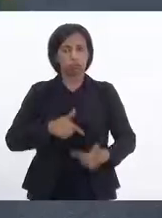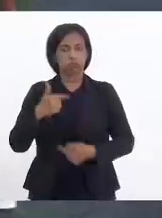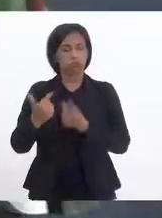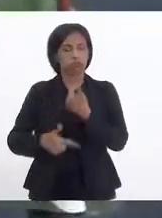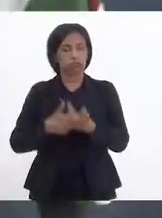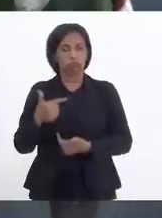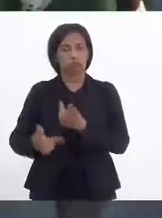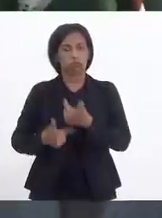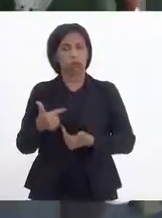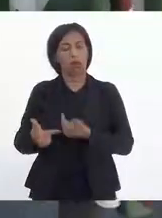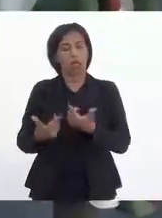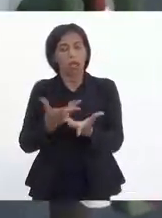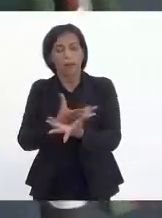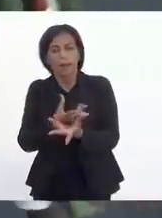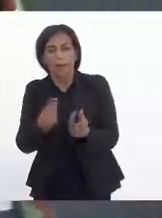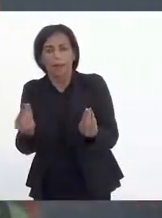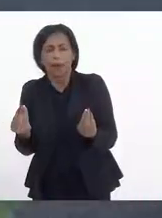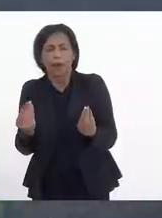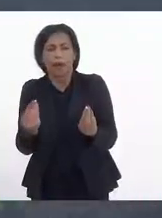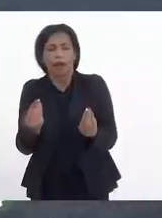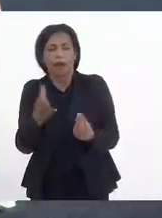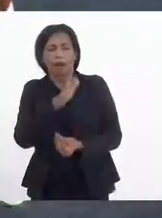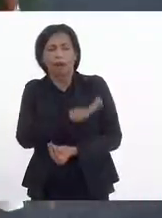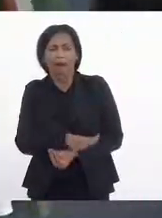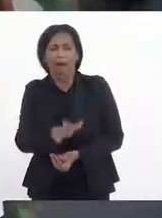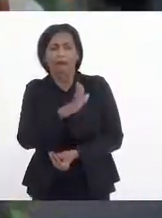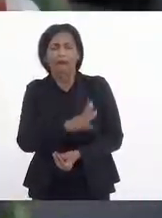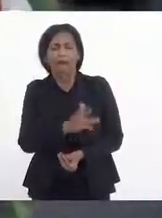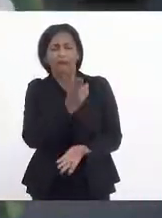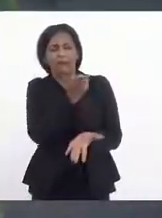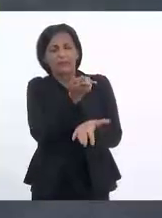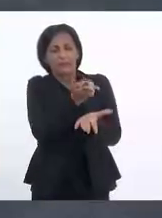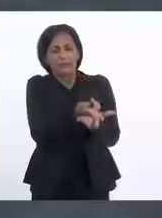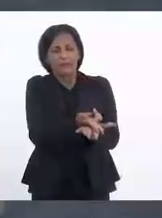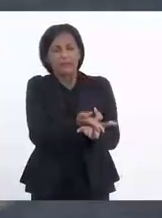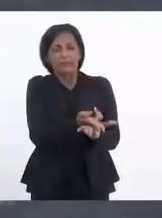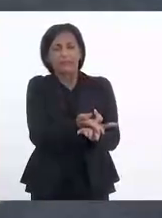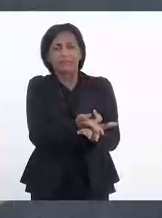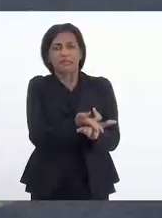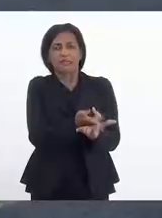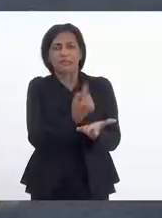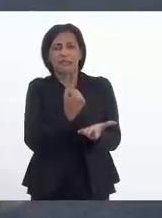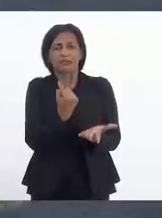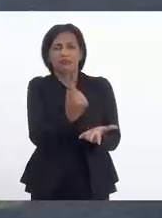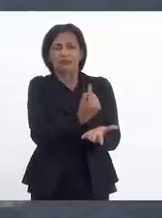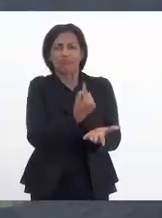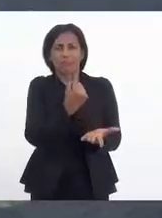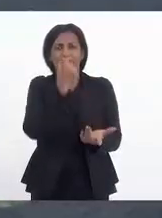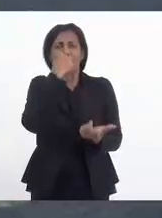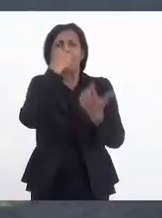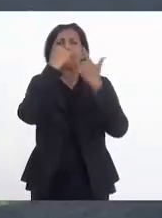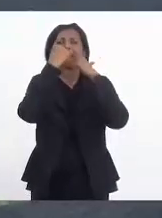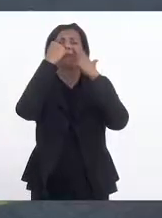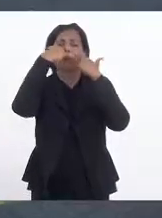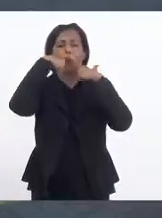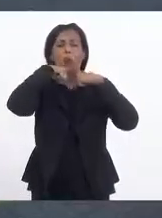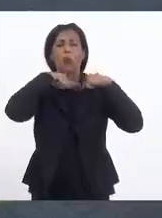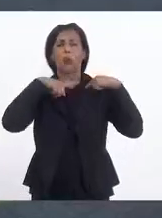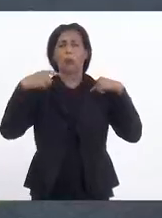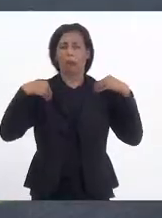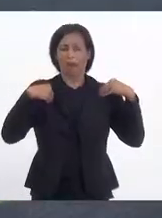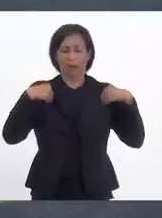e muita das vezes a criança fica nessas incubadoras com aparelhagens